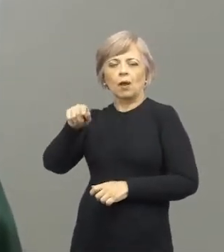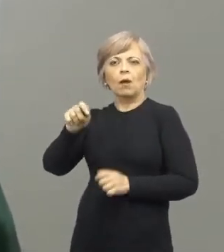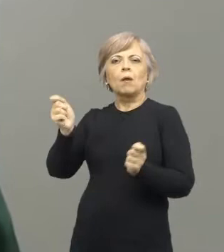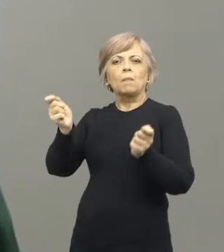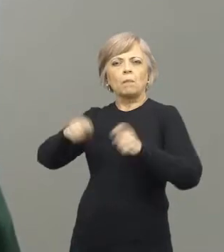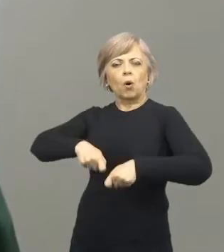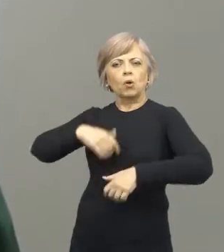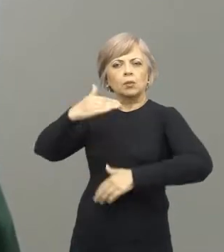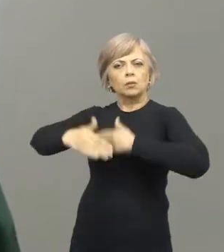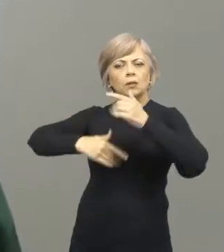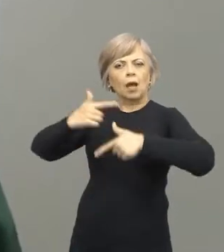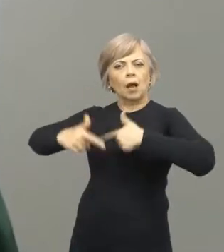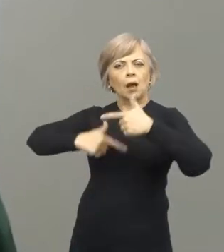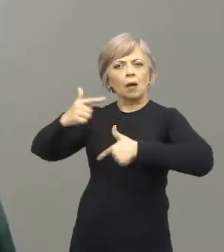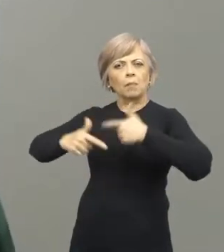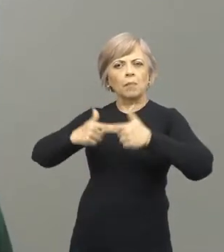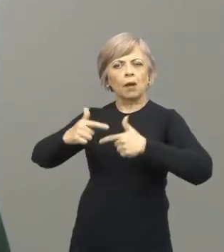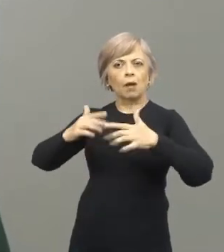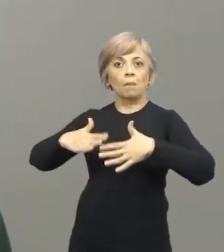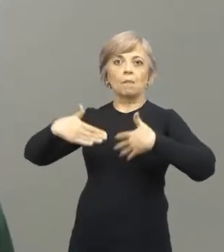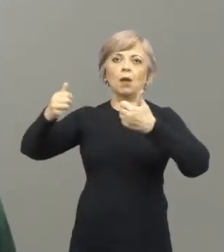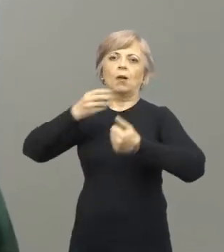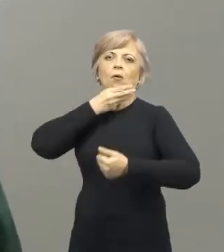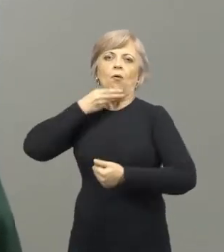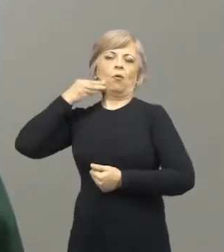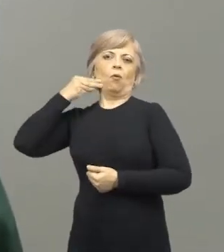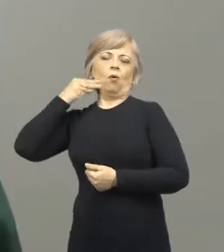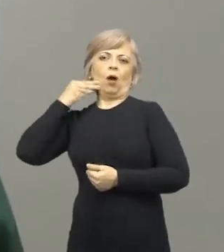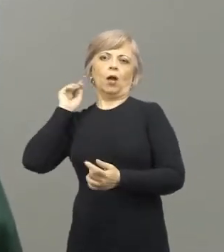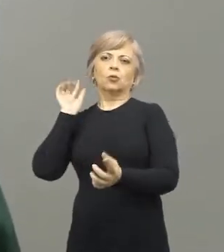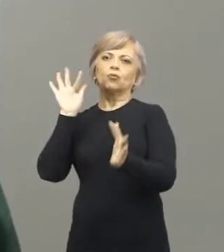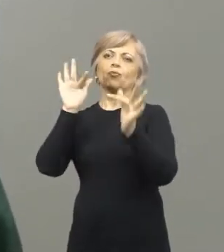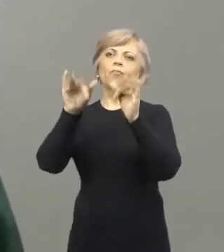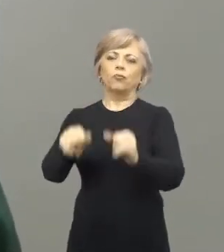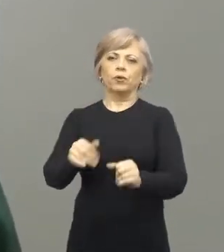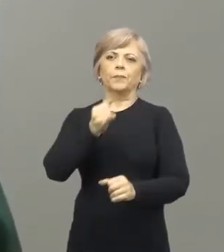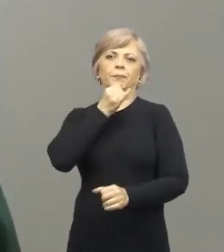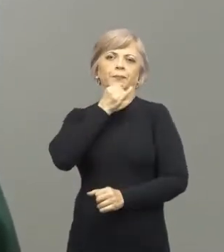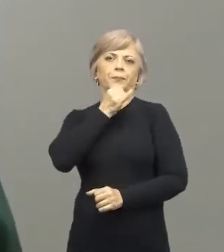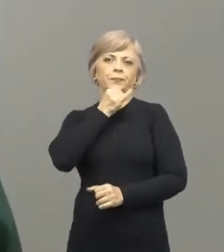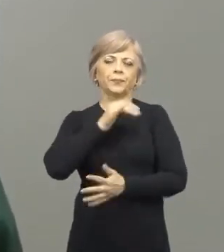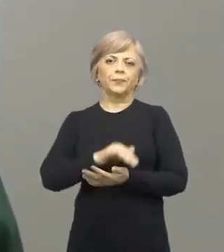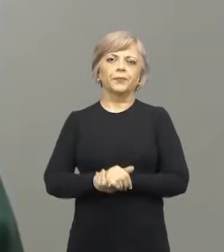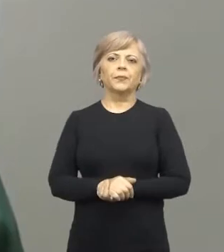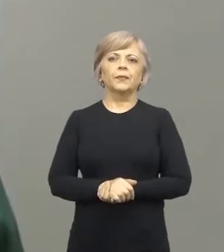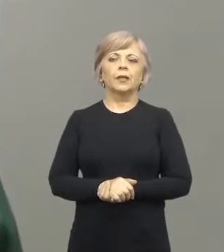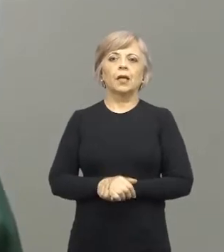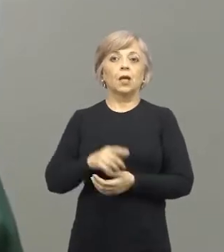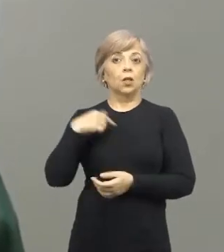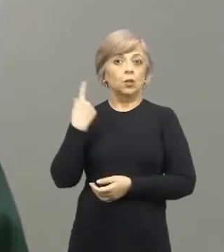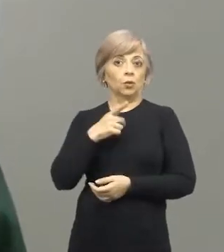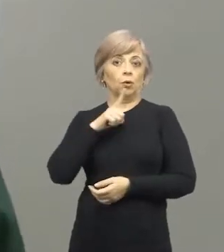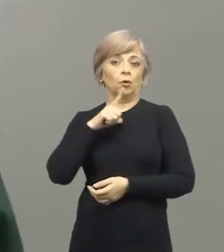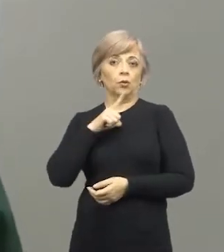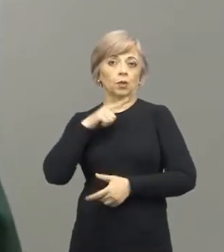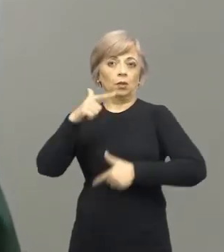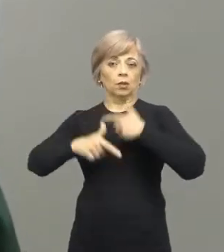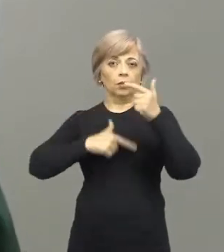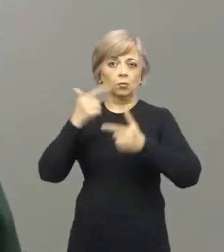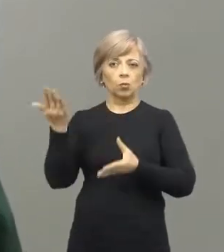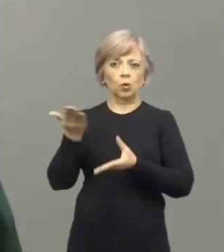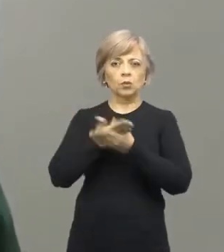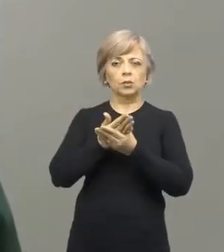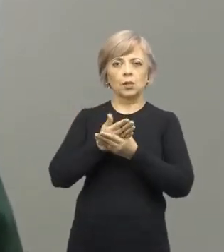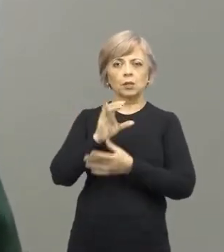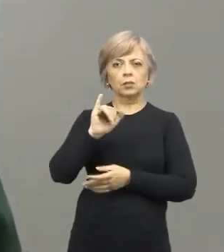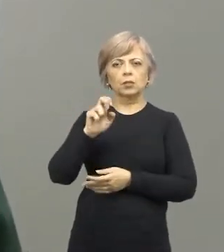maior eficiência na sua atuação final. Por exemplo, nós temos uma ação civil